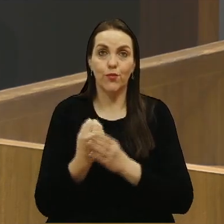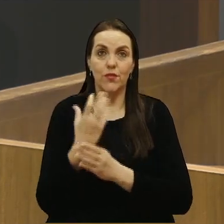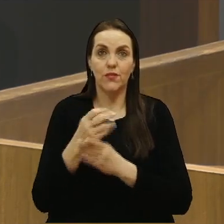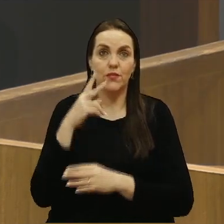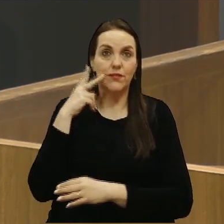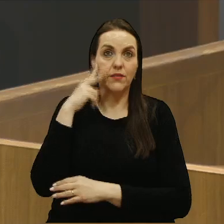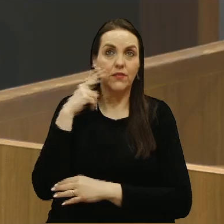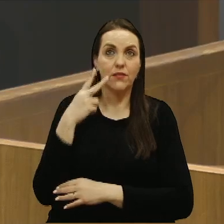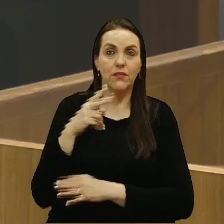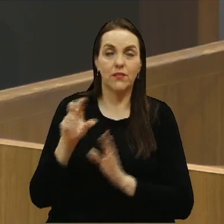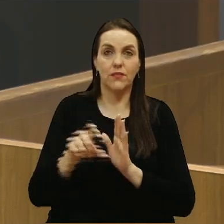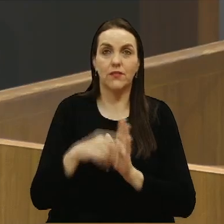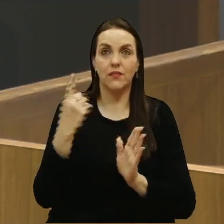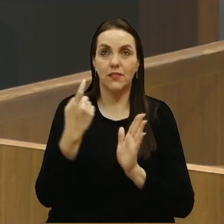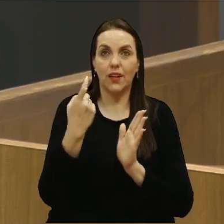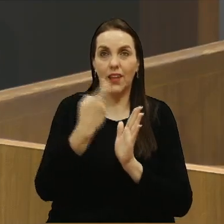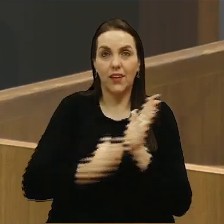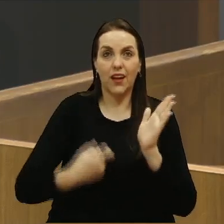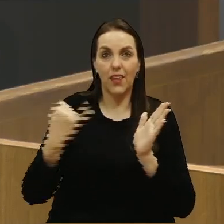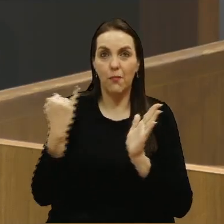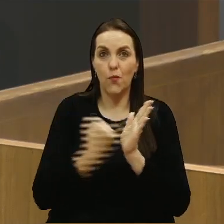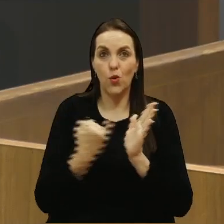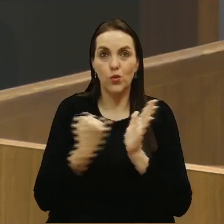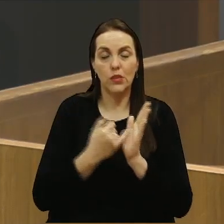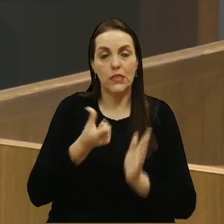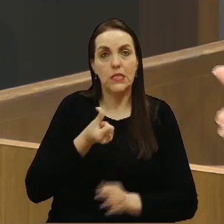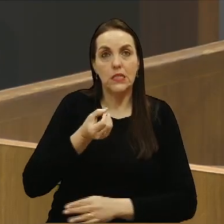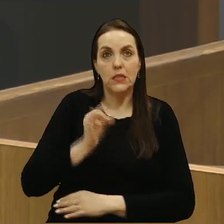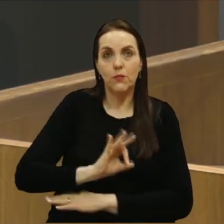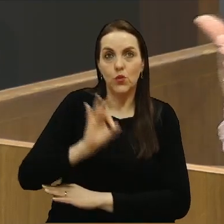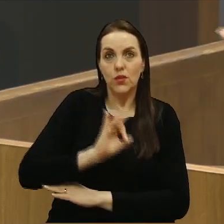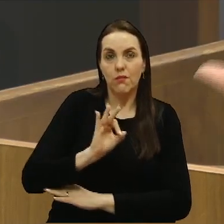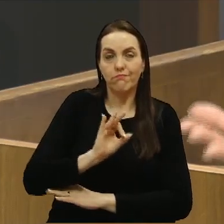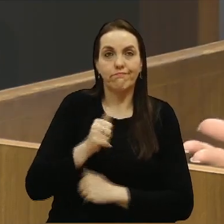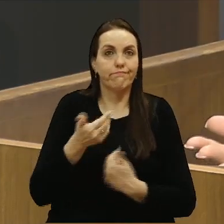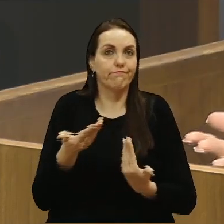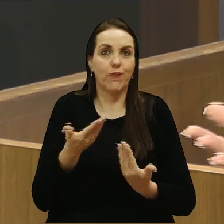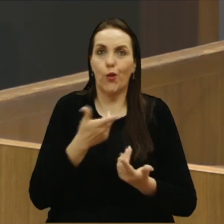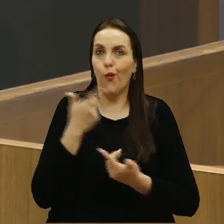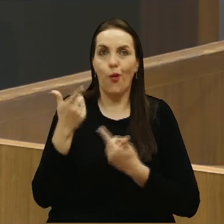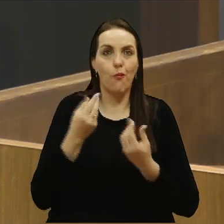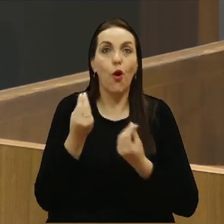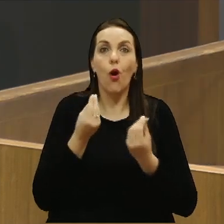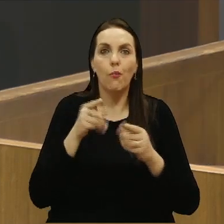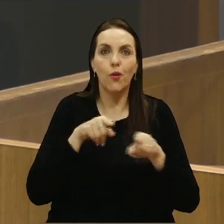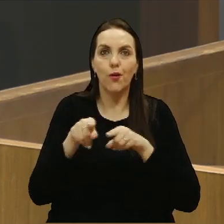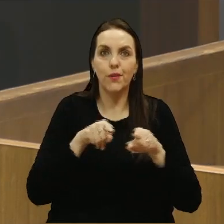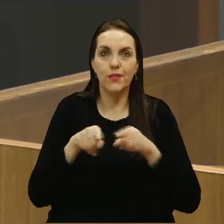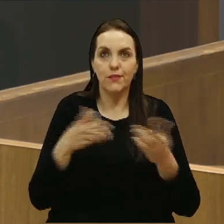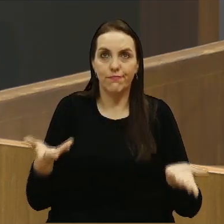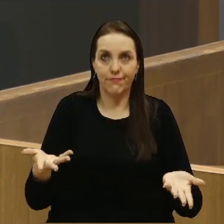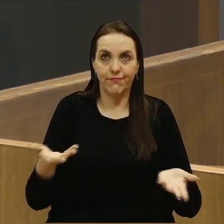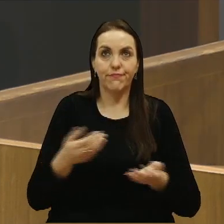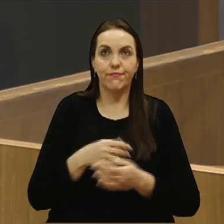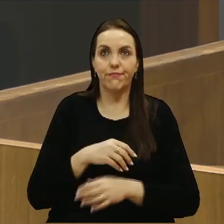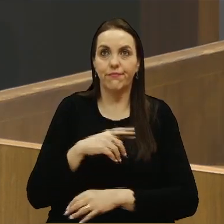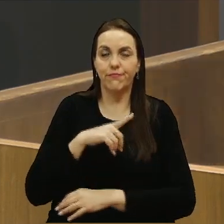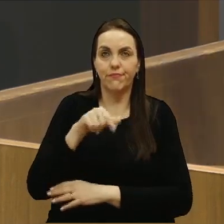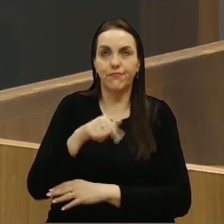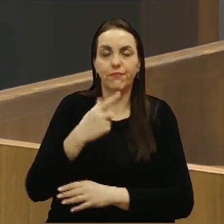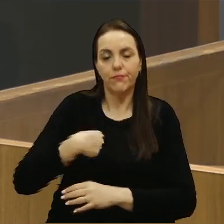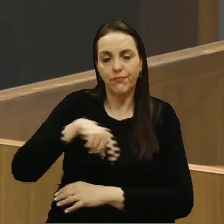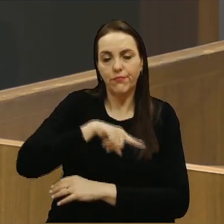está com taxas de impostos a quase 60%. Então, não tem como competir. Então, nós temos que também, nós,